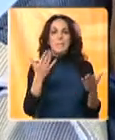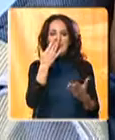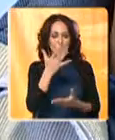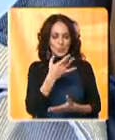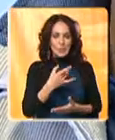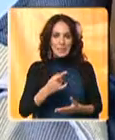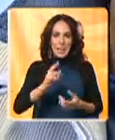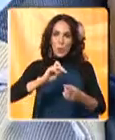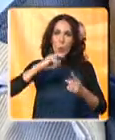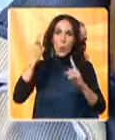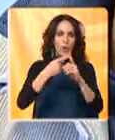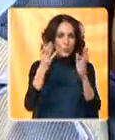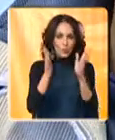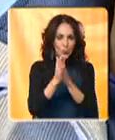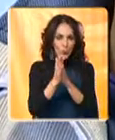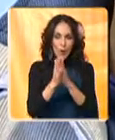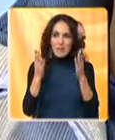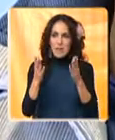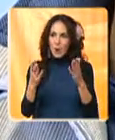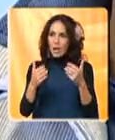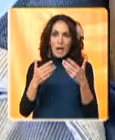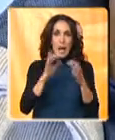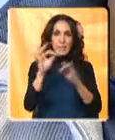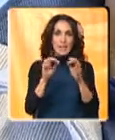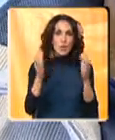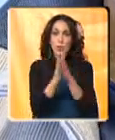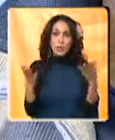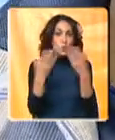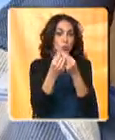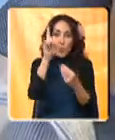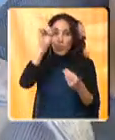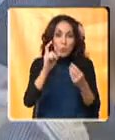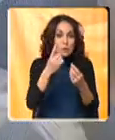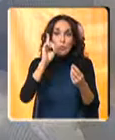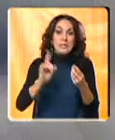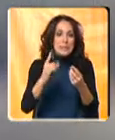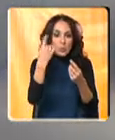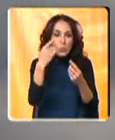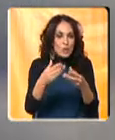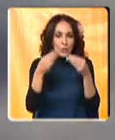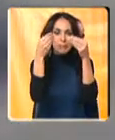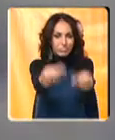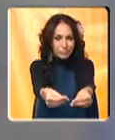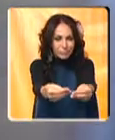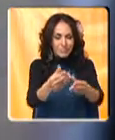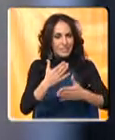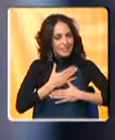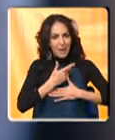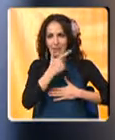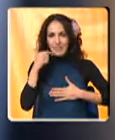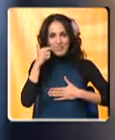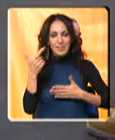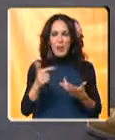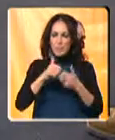Natal fosse o ano inteiro e me dessem todas as prendas juntas num dia. É muito importante para mim. Sérgio sempre